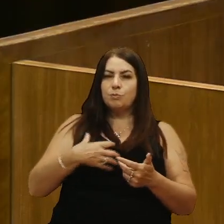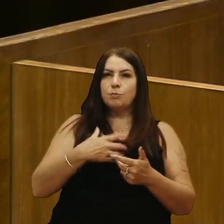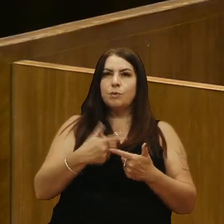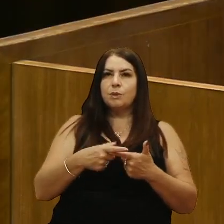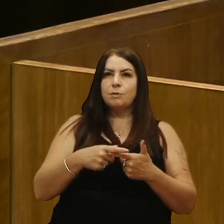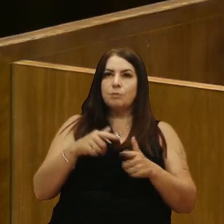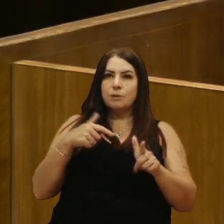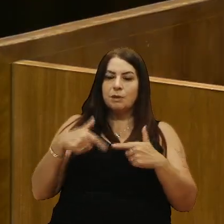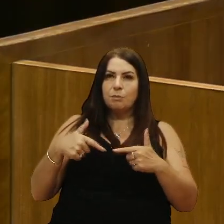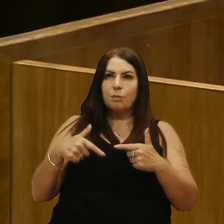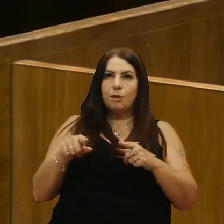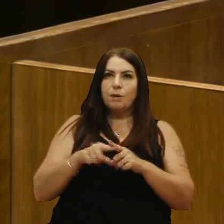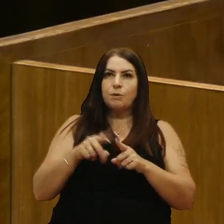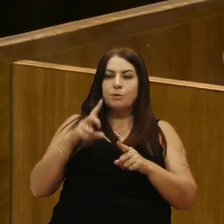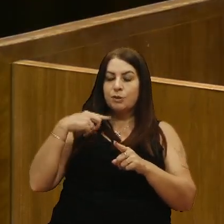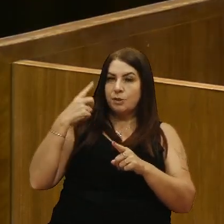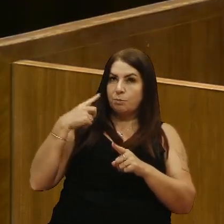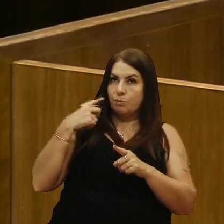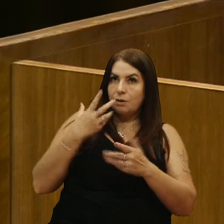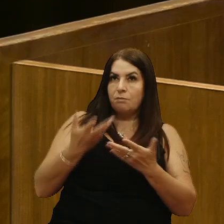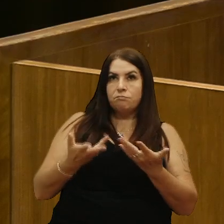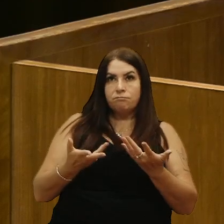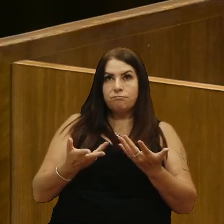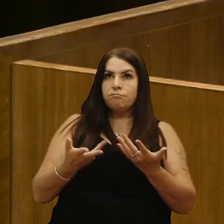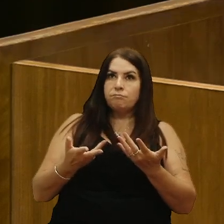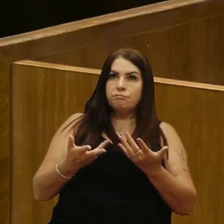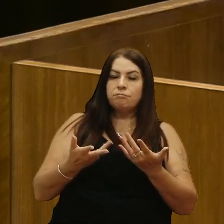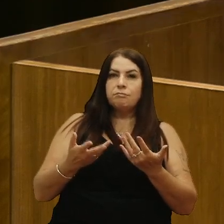gente trabalhar com os nossos deputados e